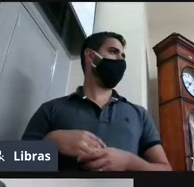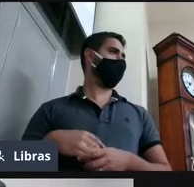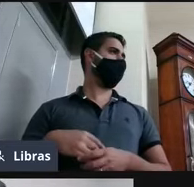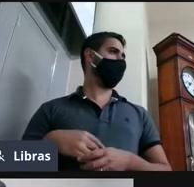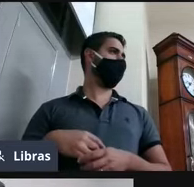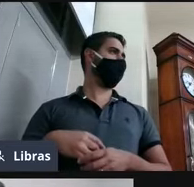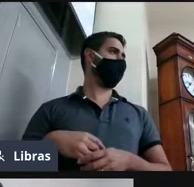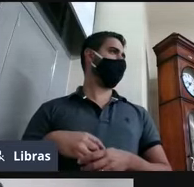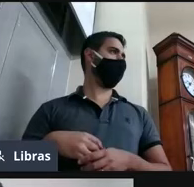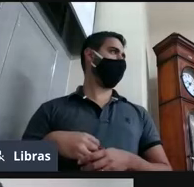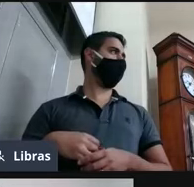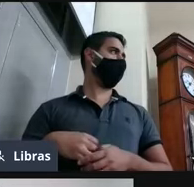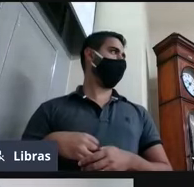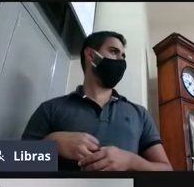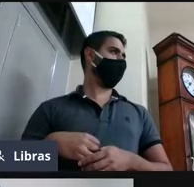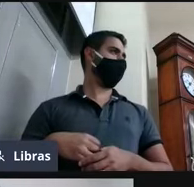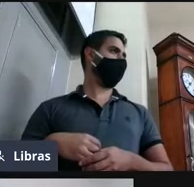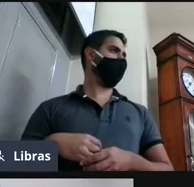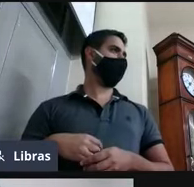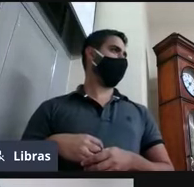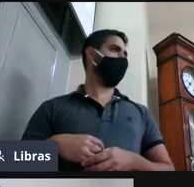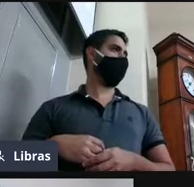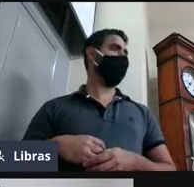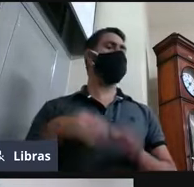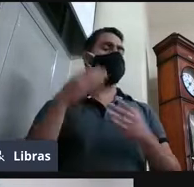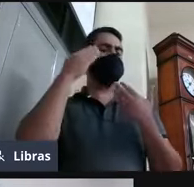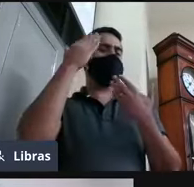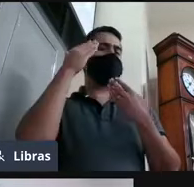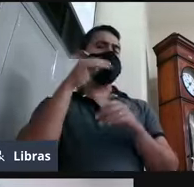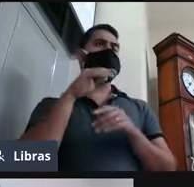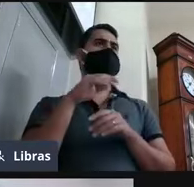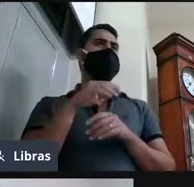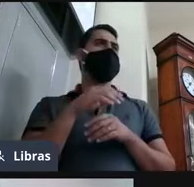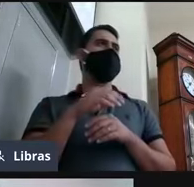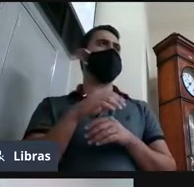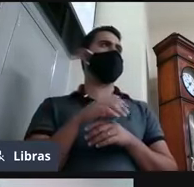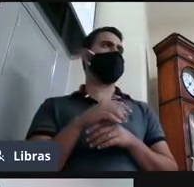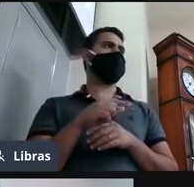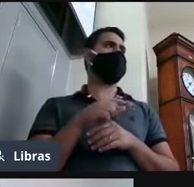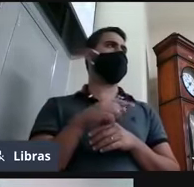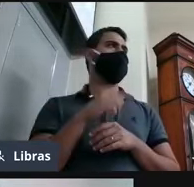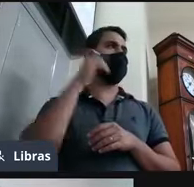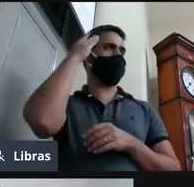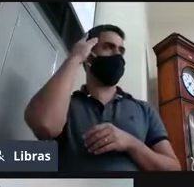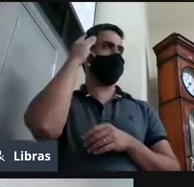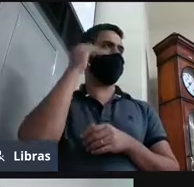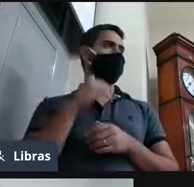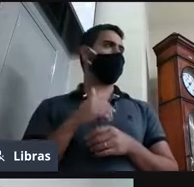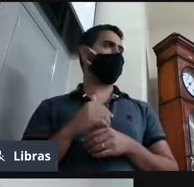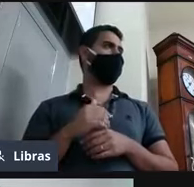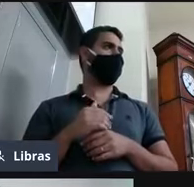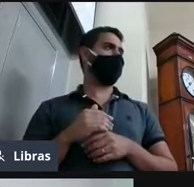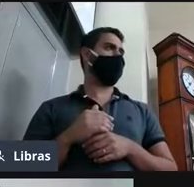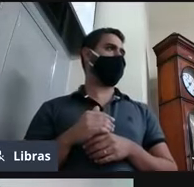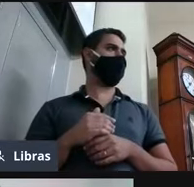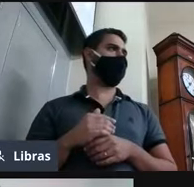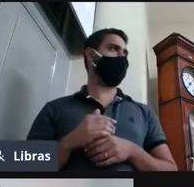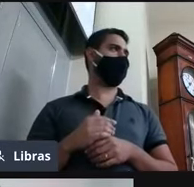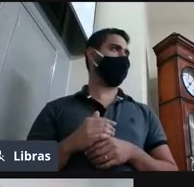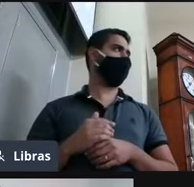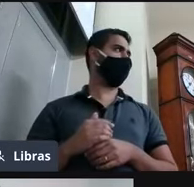Certo? Obrigado, vereadora. Obrigado pela... O senhor concorda, vereador? Não